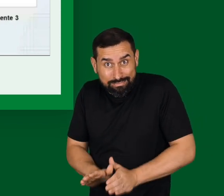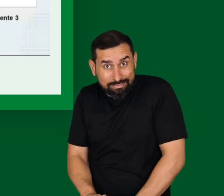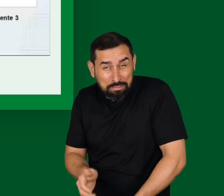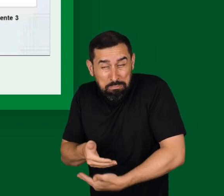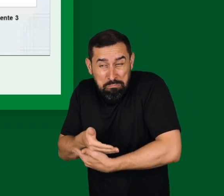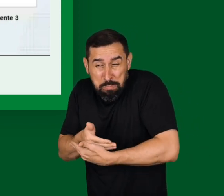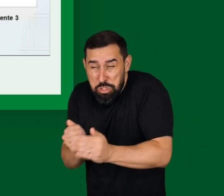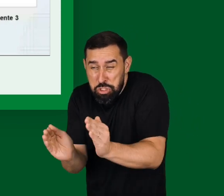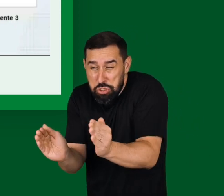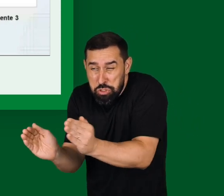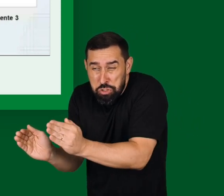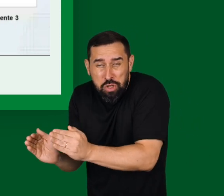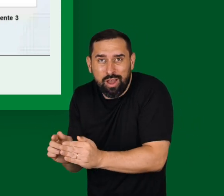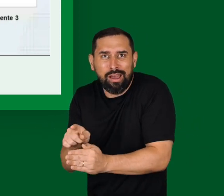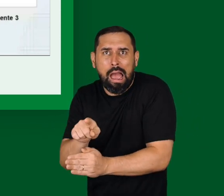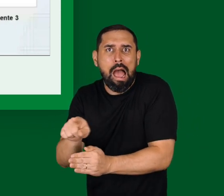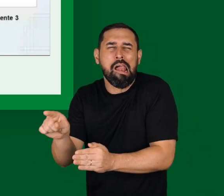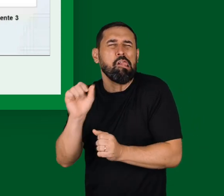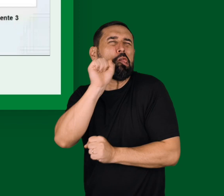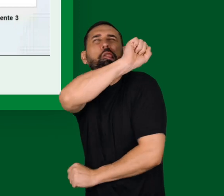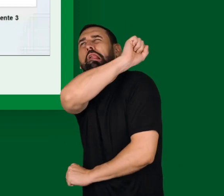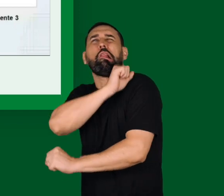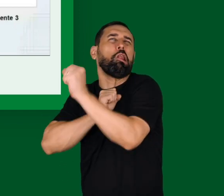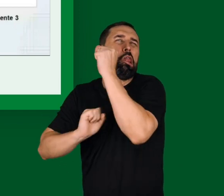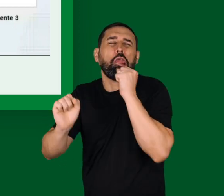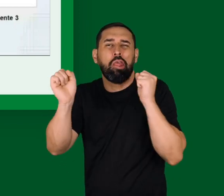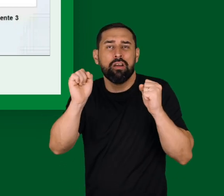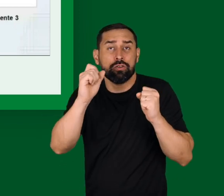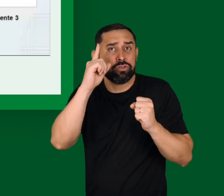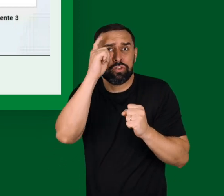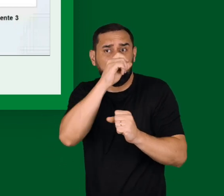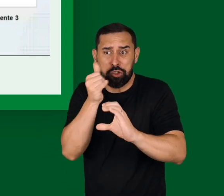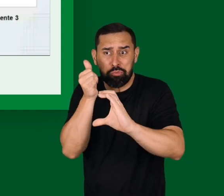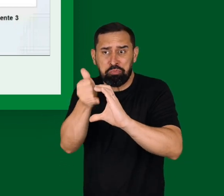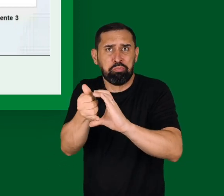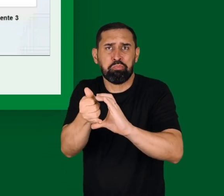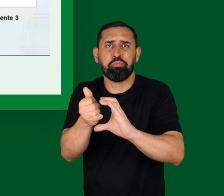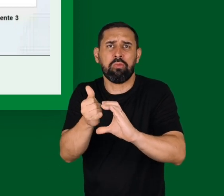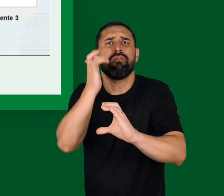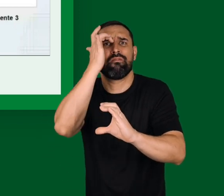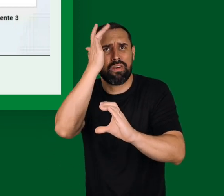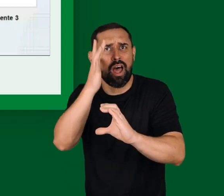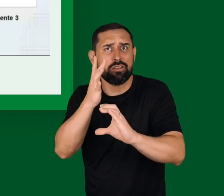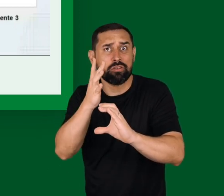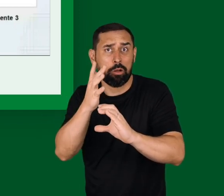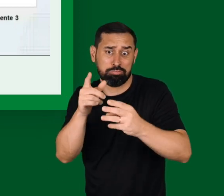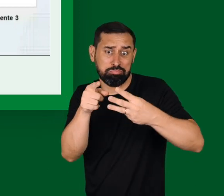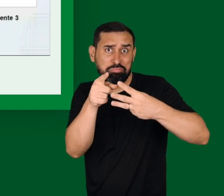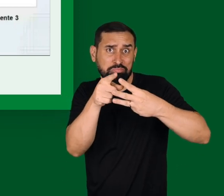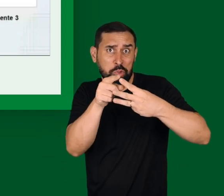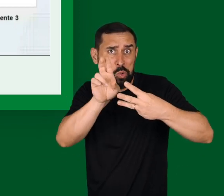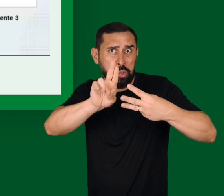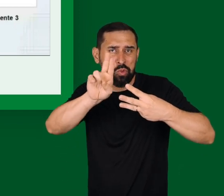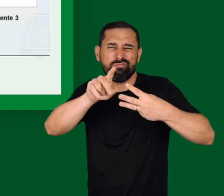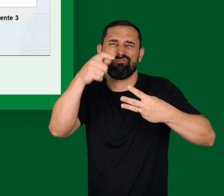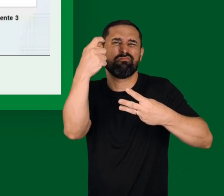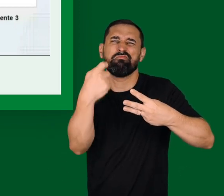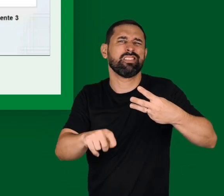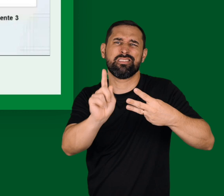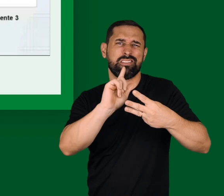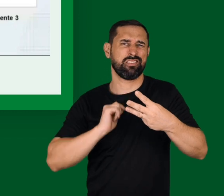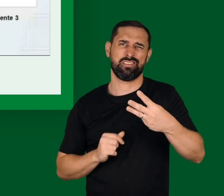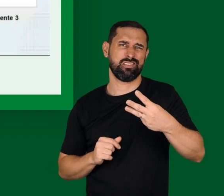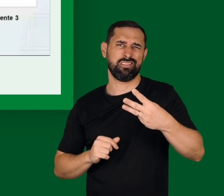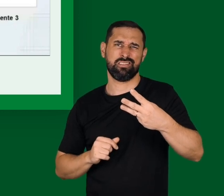grupo neonatal, a gente não utiliza rocurônio, né? As crianças, elas não brigam para serem entubadas, né? A ponto da gente